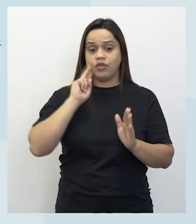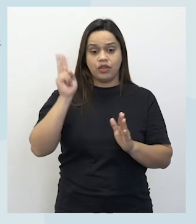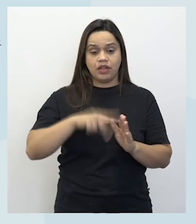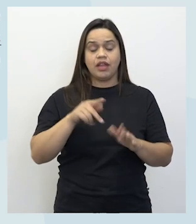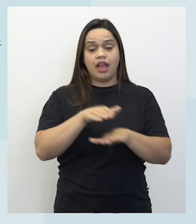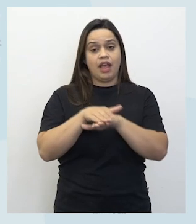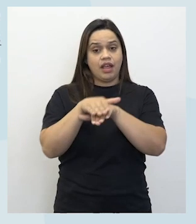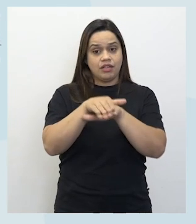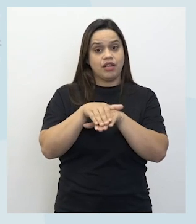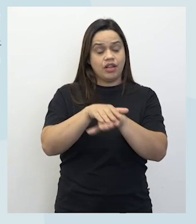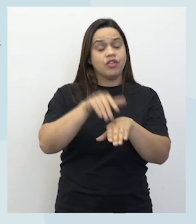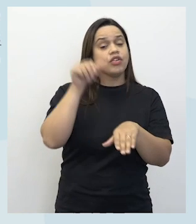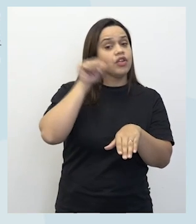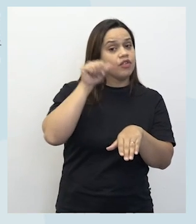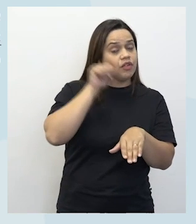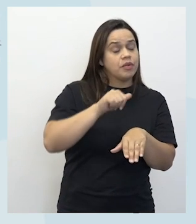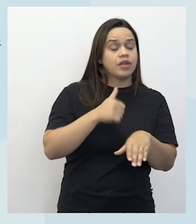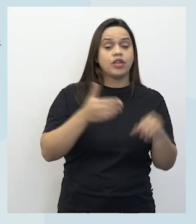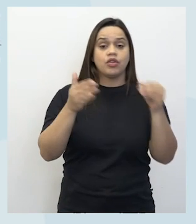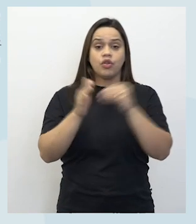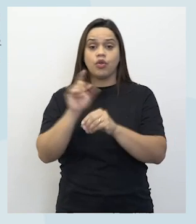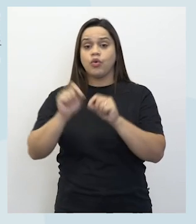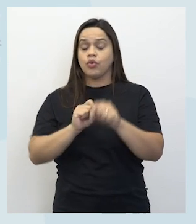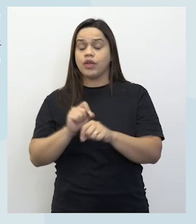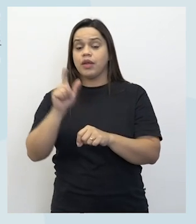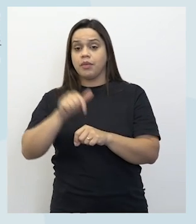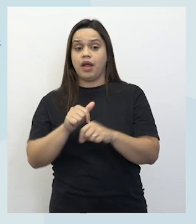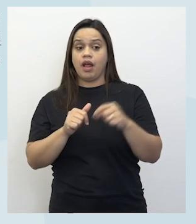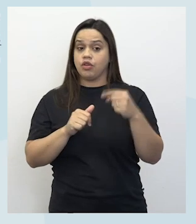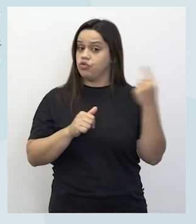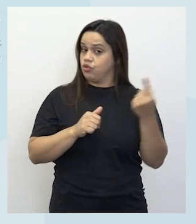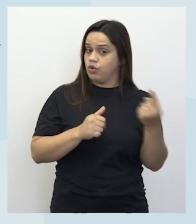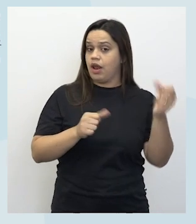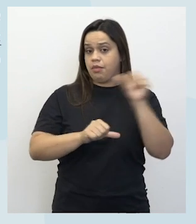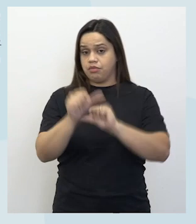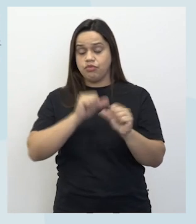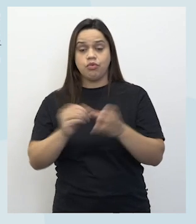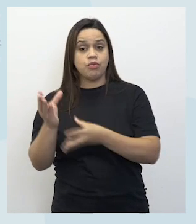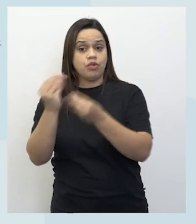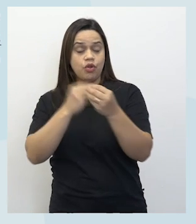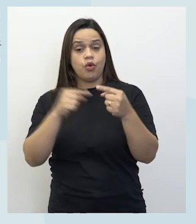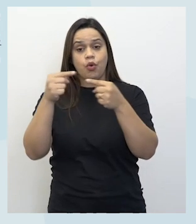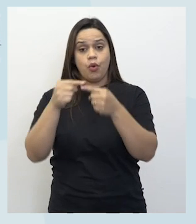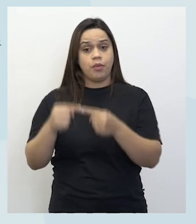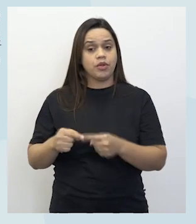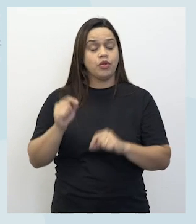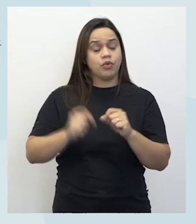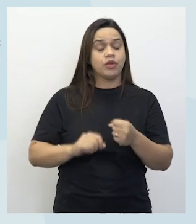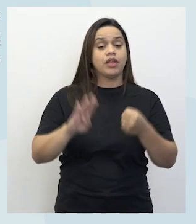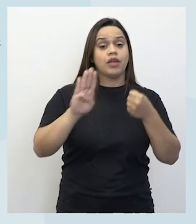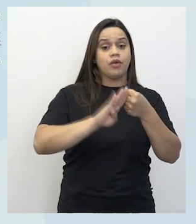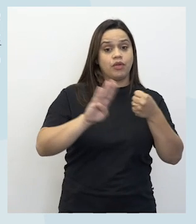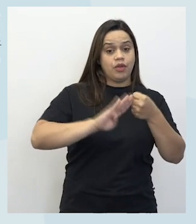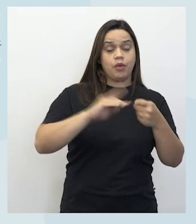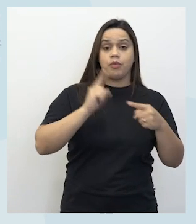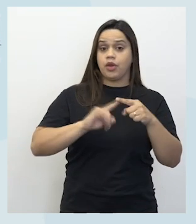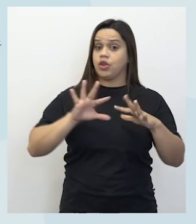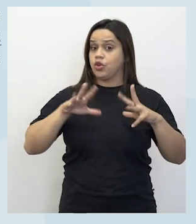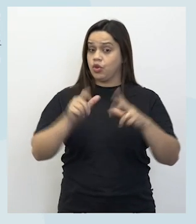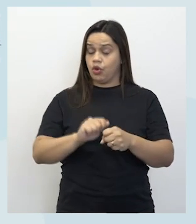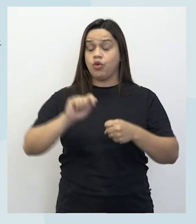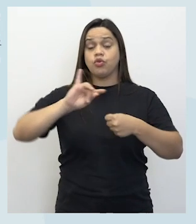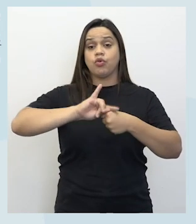acaba sendo feminino, colocamos para o plural, de acordo com o substantivo. Então, os outros termos, que são os adjetivos e os